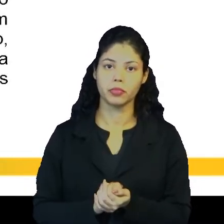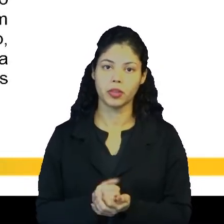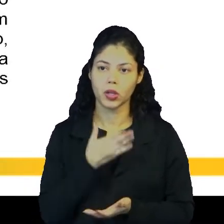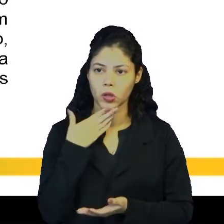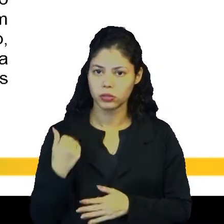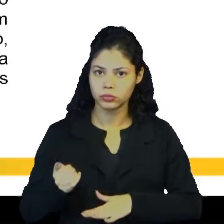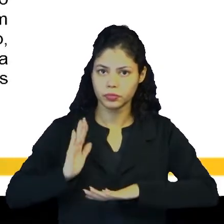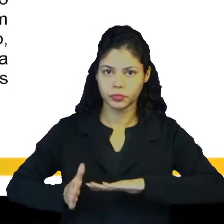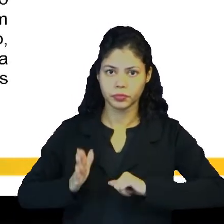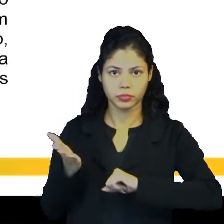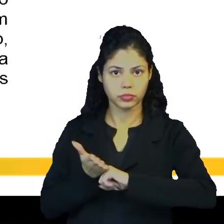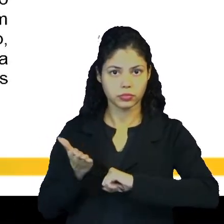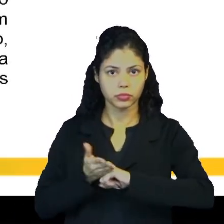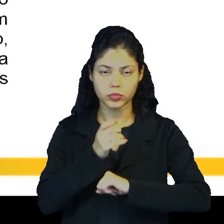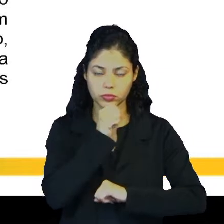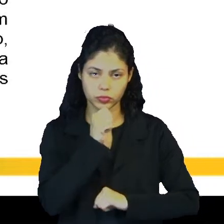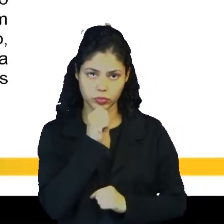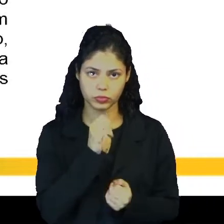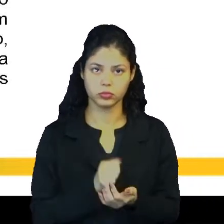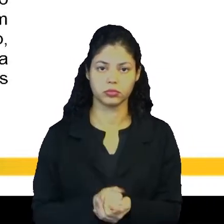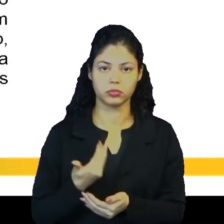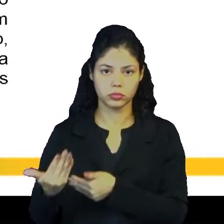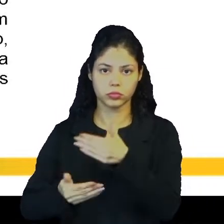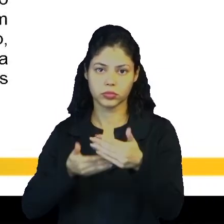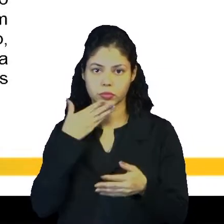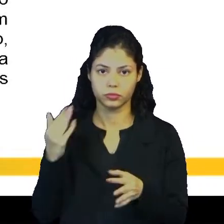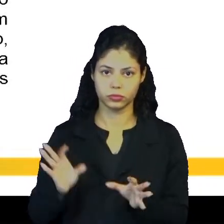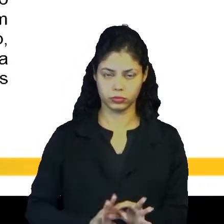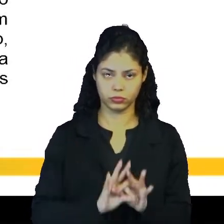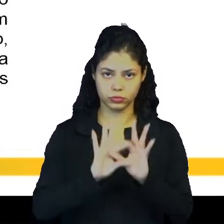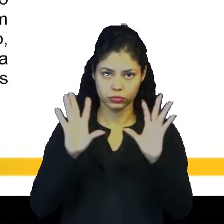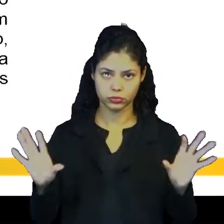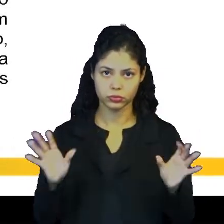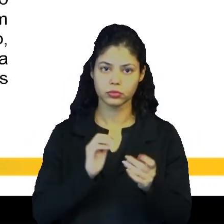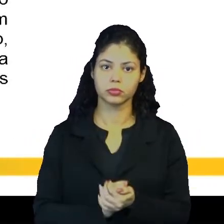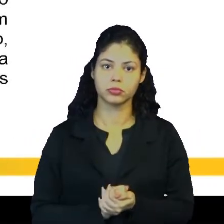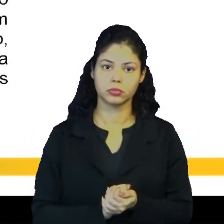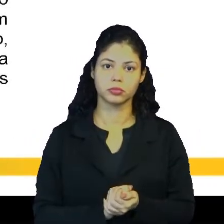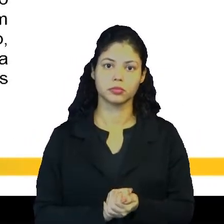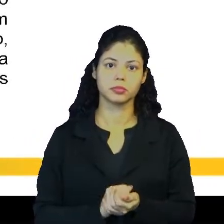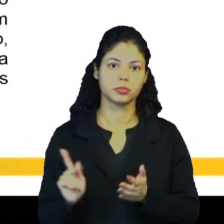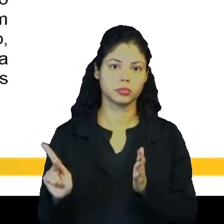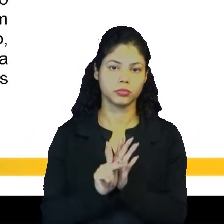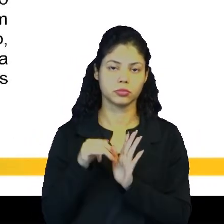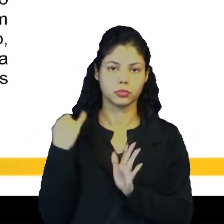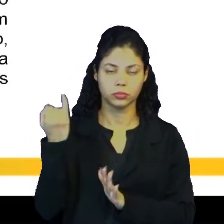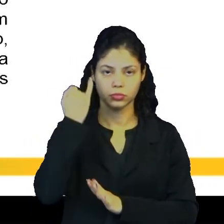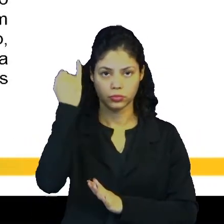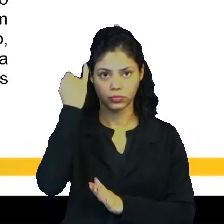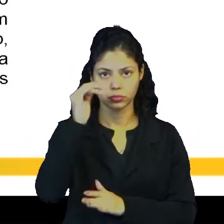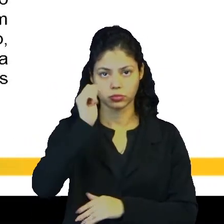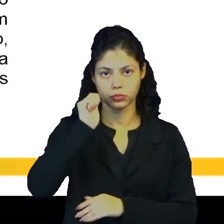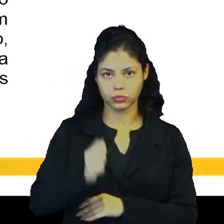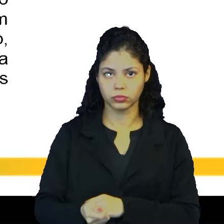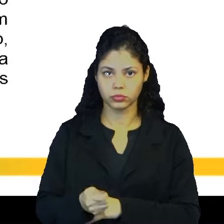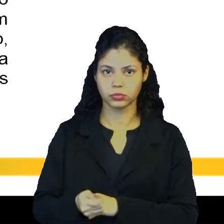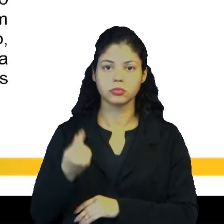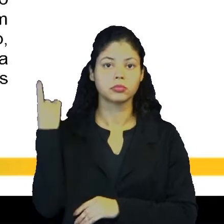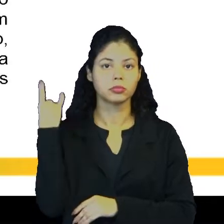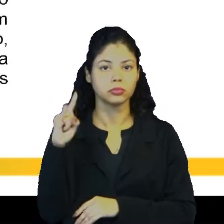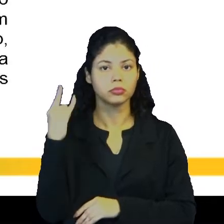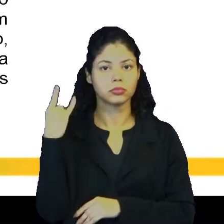do país, conforme ali os cânones neoliberais. Ela foi pioneira, junto com a ditadura boliviana,